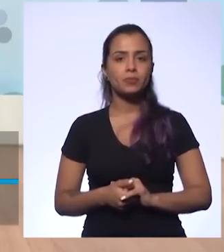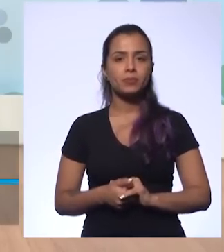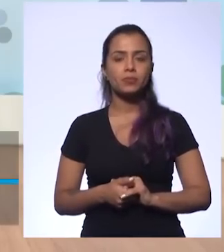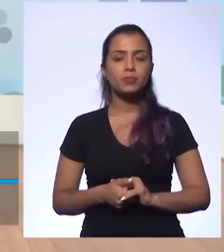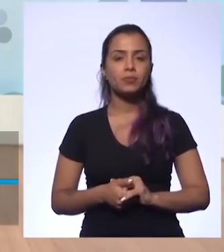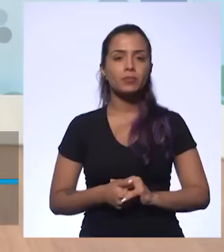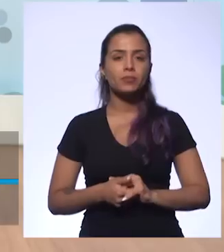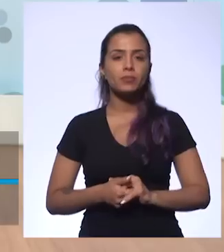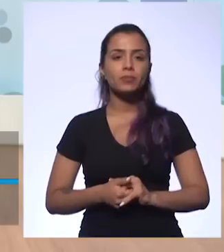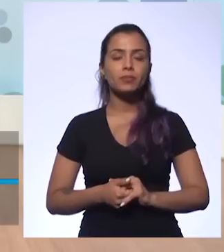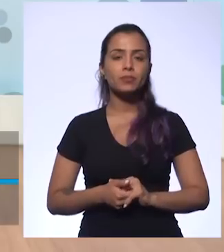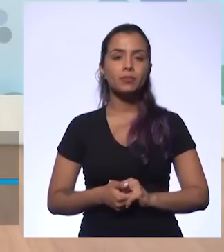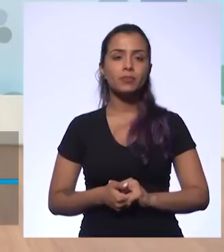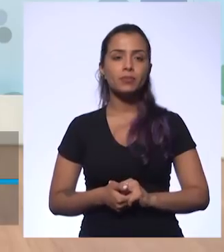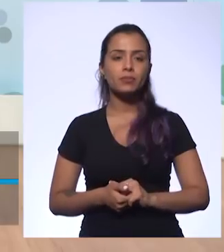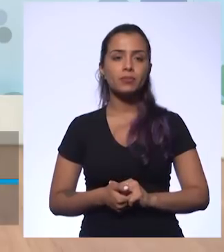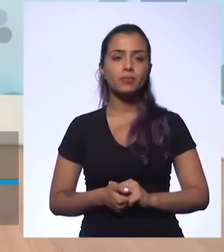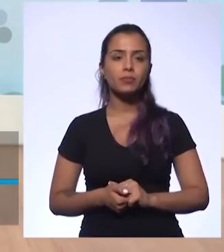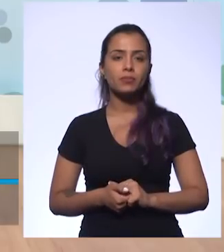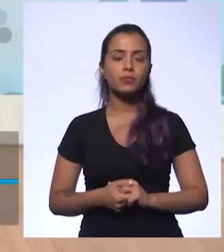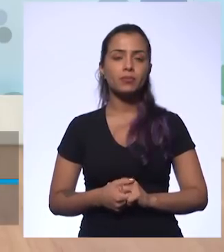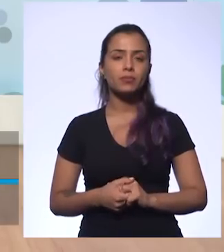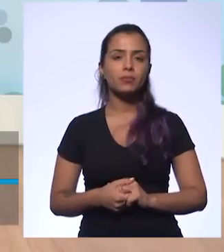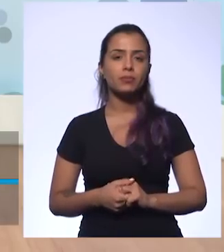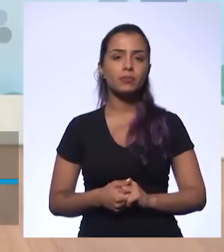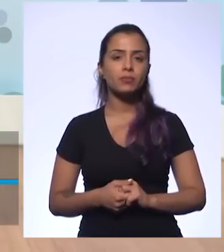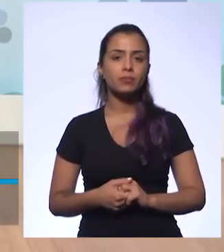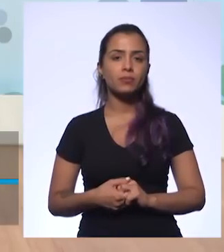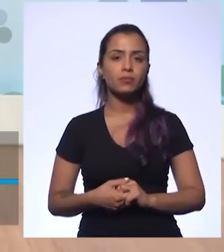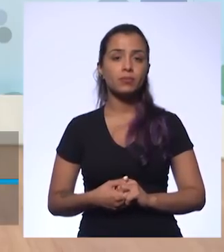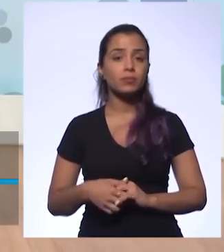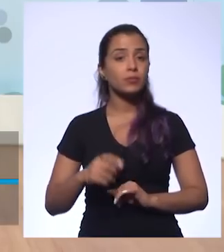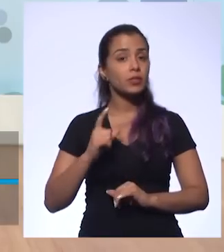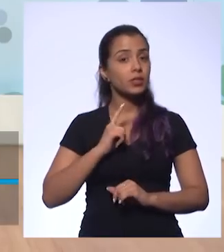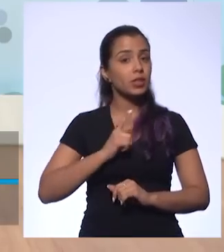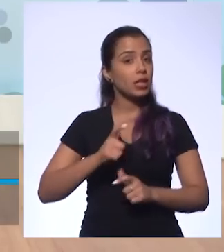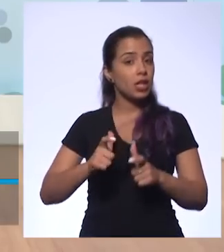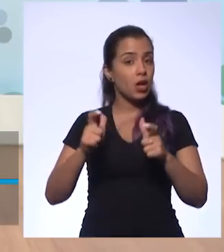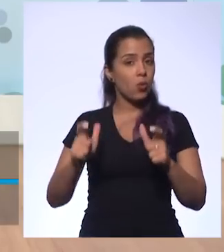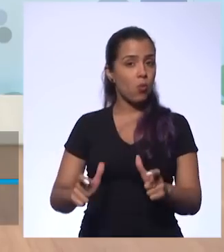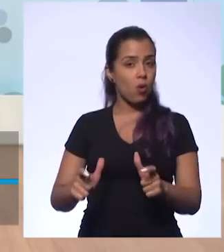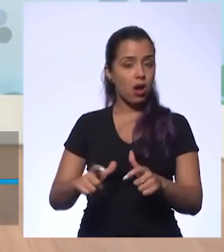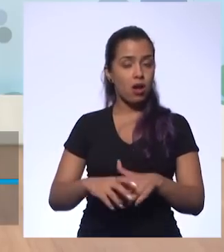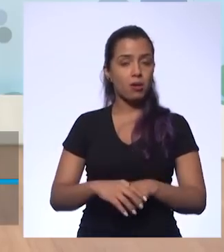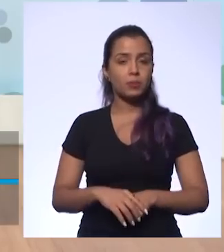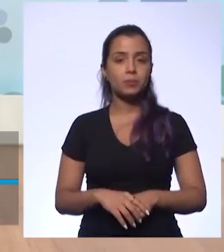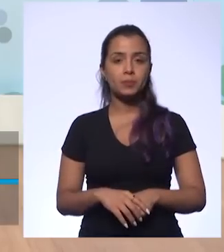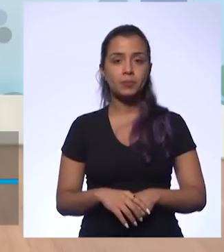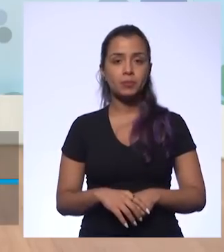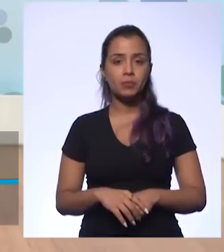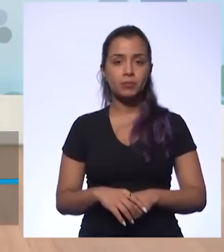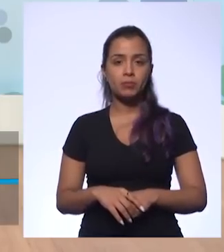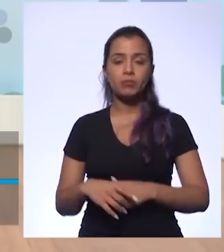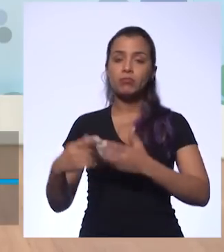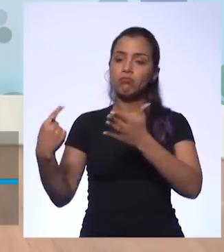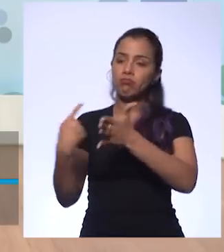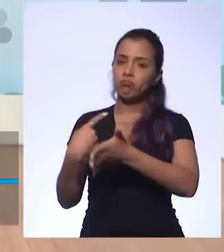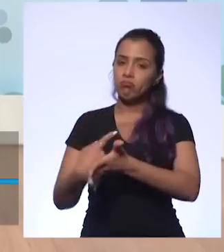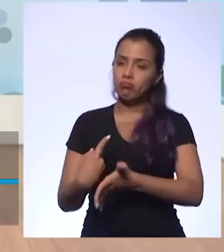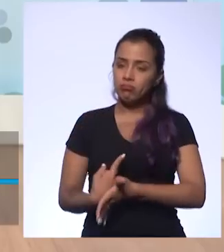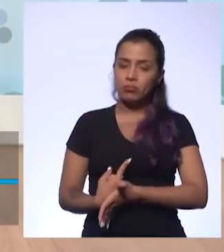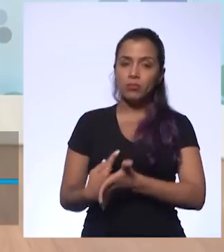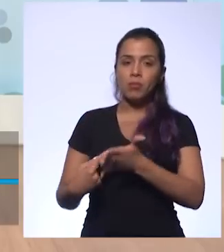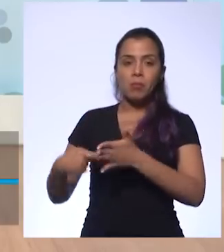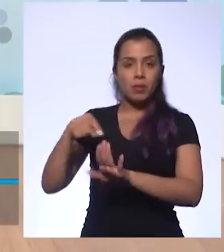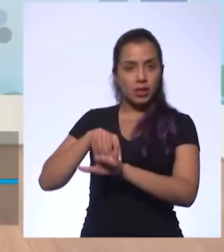Tem outro, mas vamos lá, vamos ver o que eles estão colocando. Ter um lugar. Perguntando se é metáfora, gente.